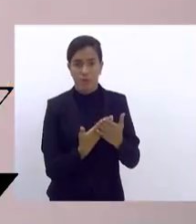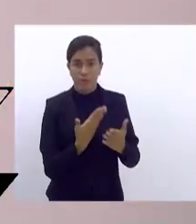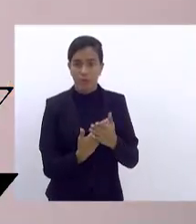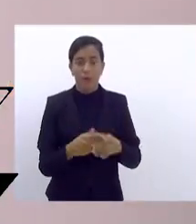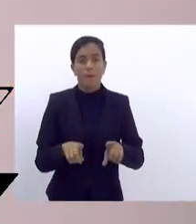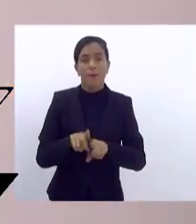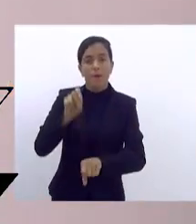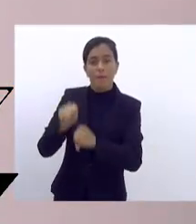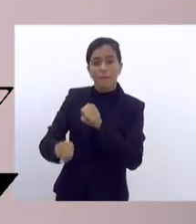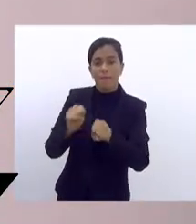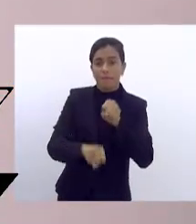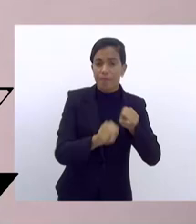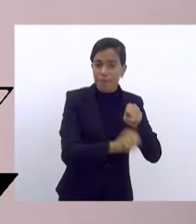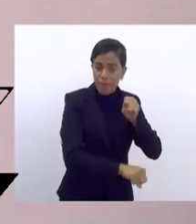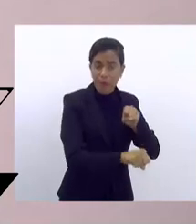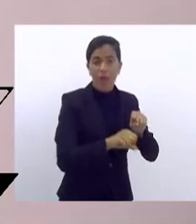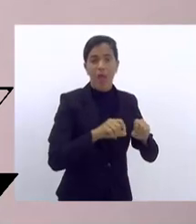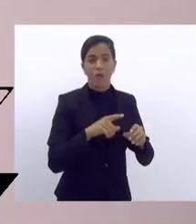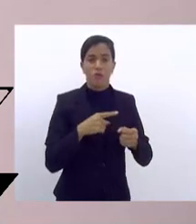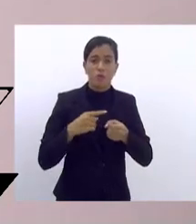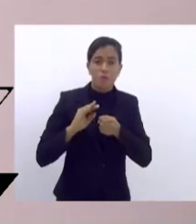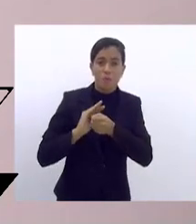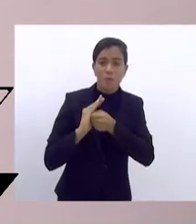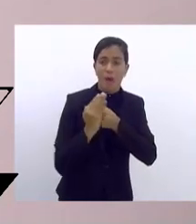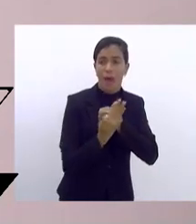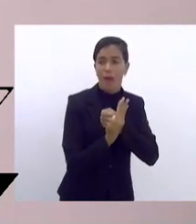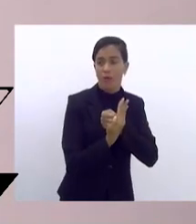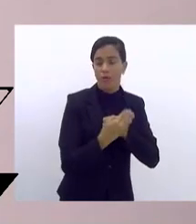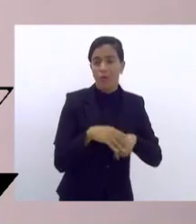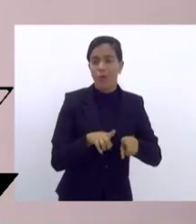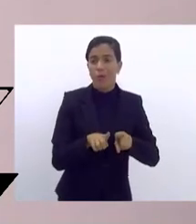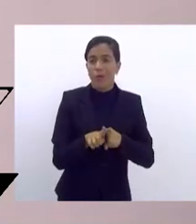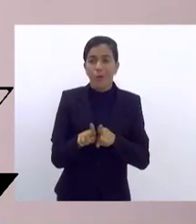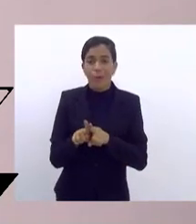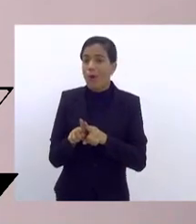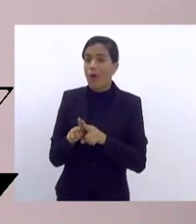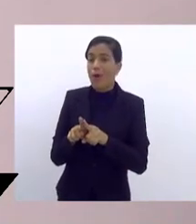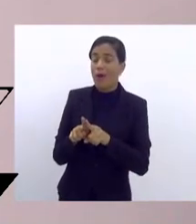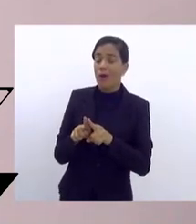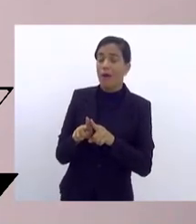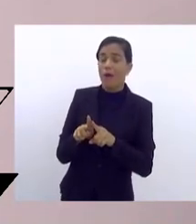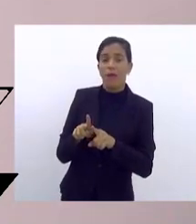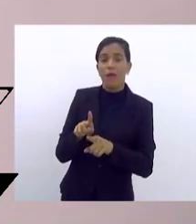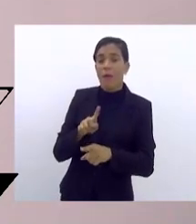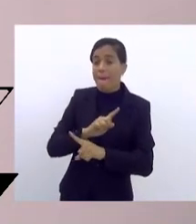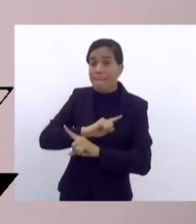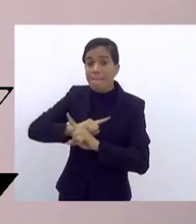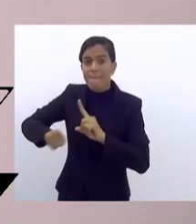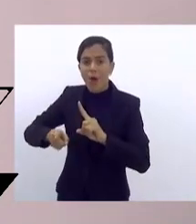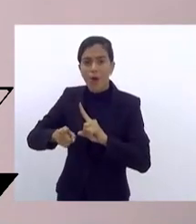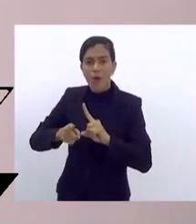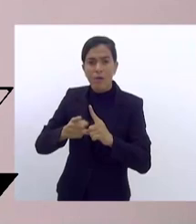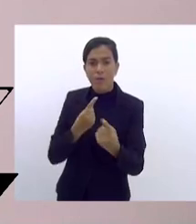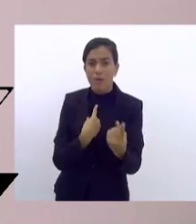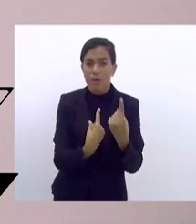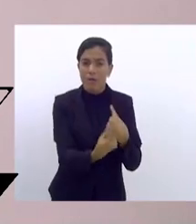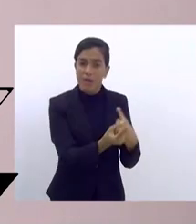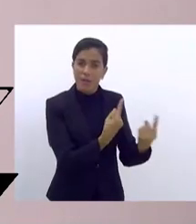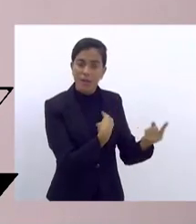viola a comunidade e os bairros onde se realizam porque impedem o cotidiano da vida